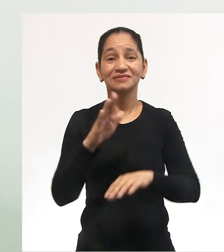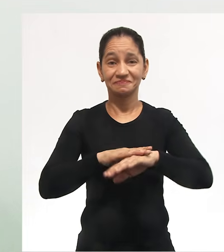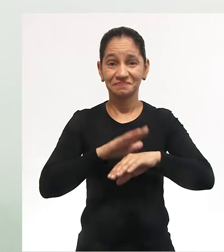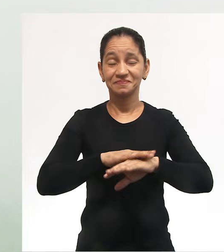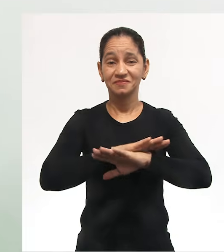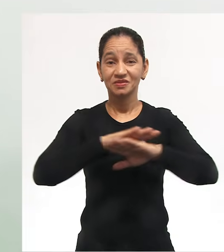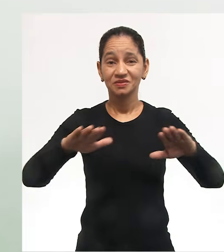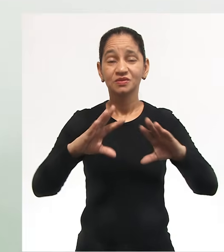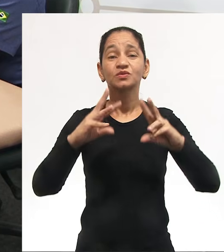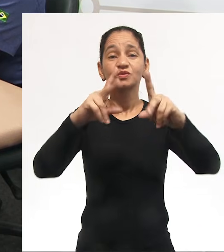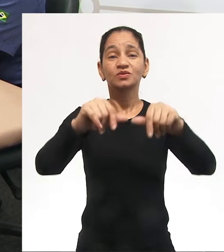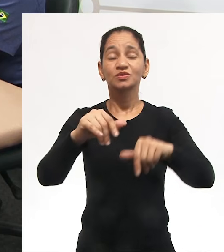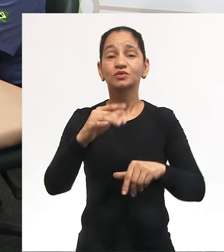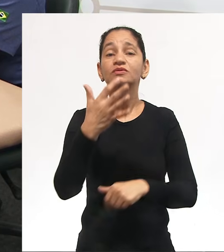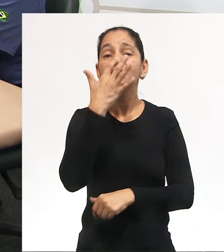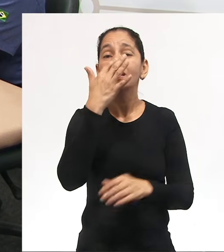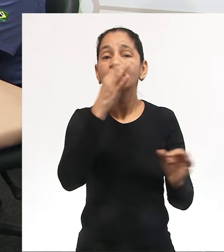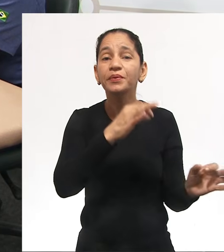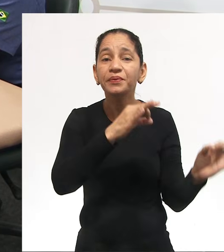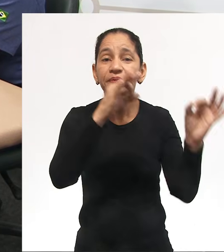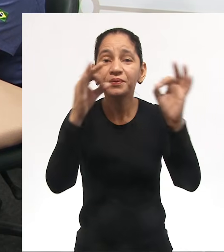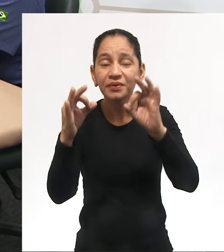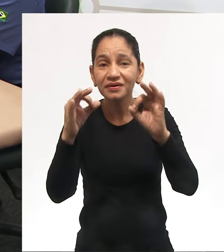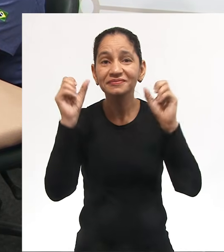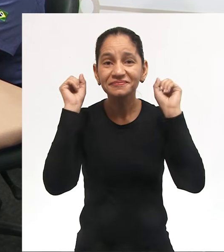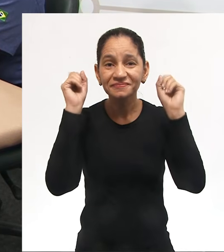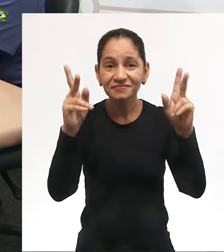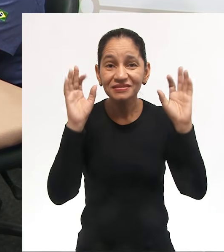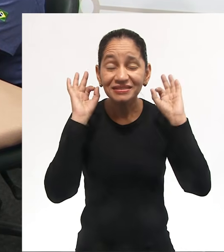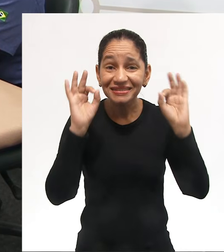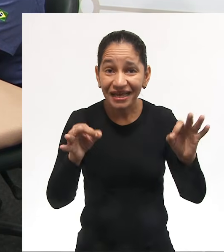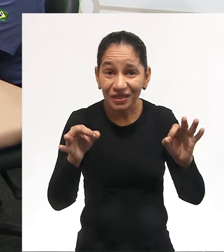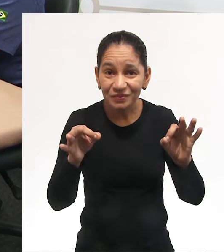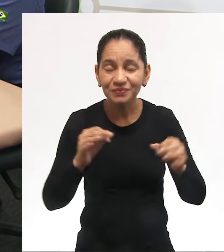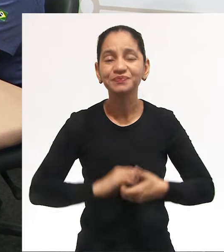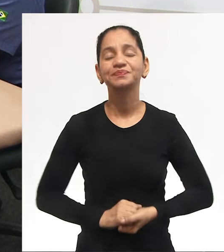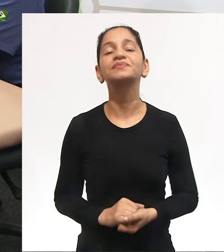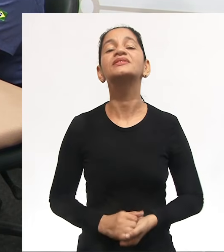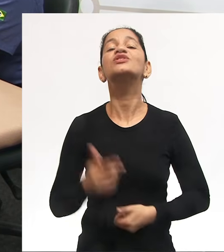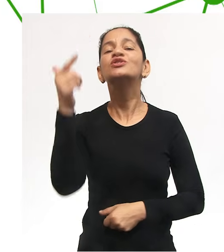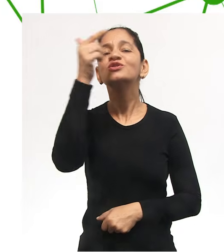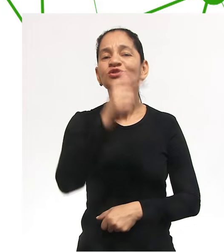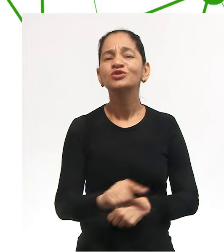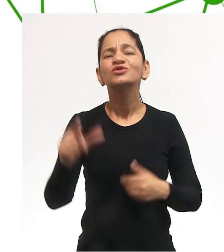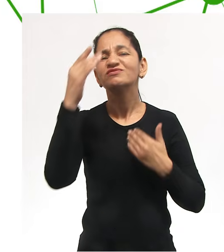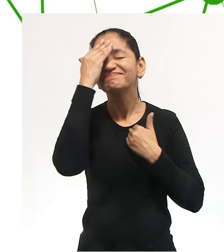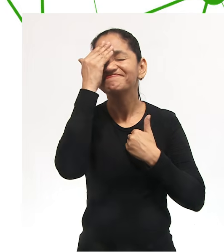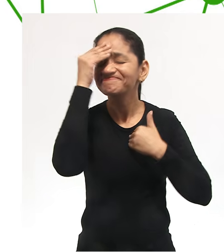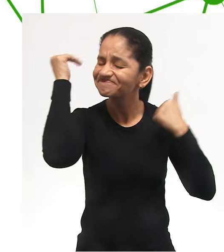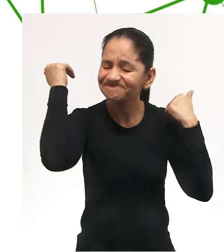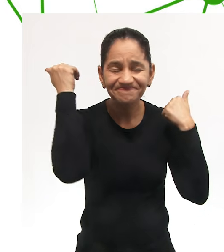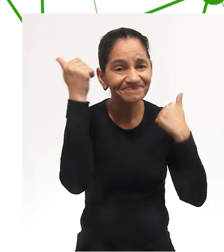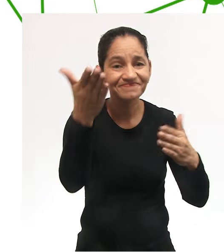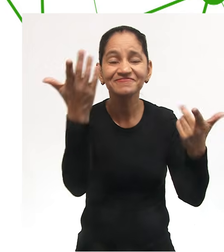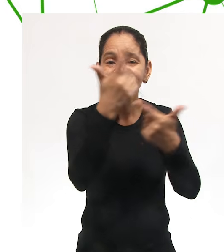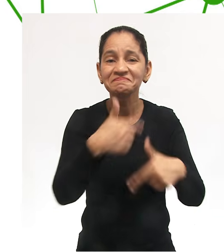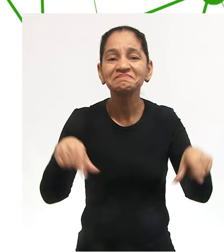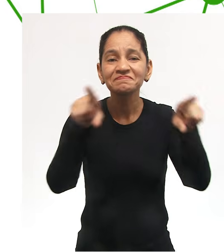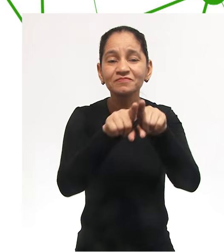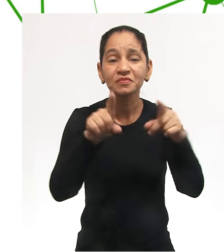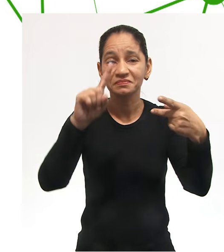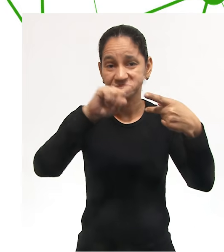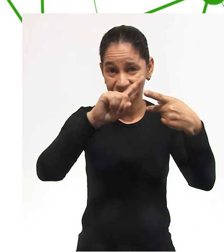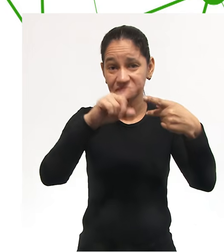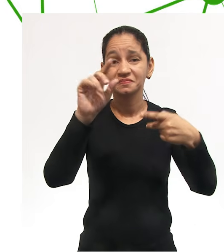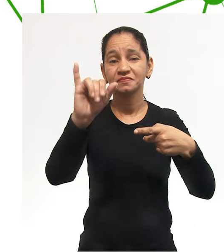se despeçam de todos que estão nos assistindo. Então, mais uma vez, só agradecer, né,